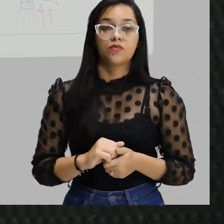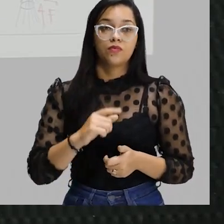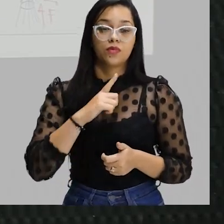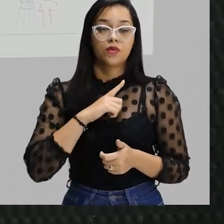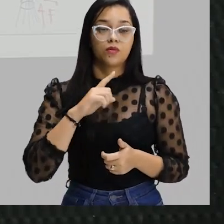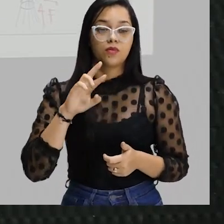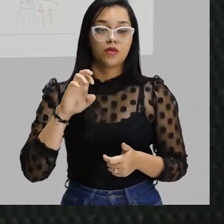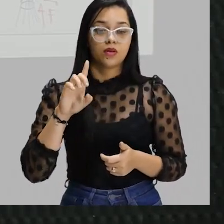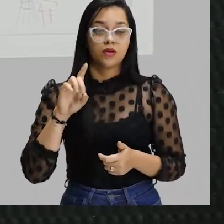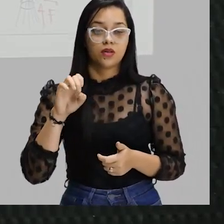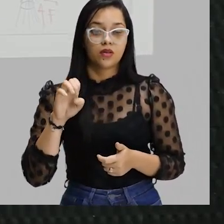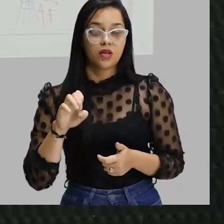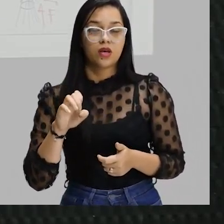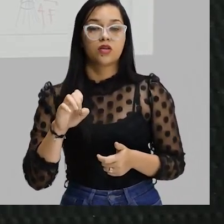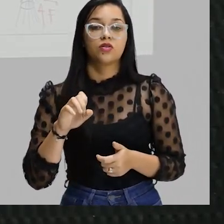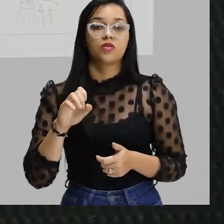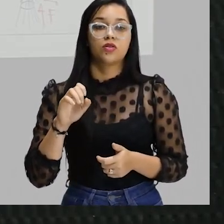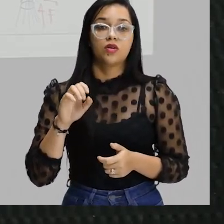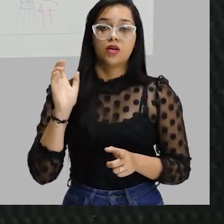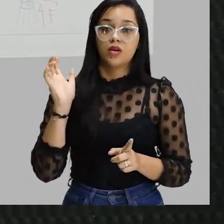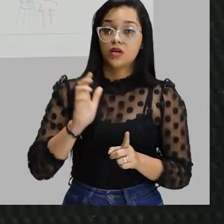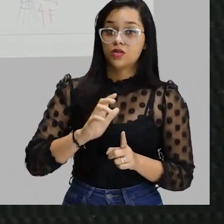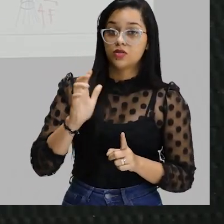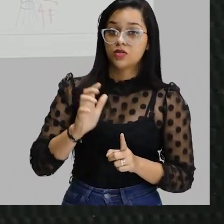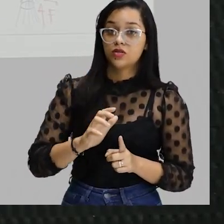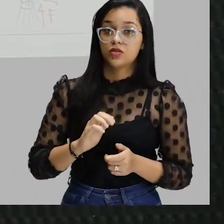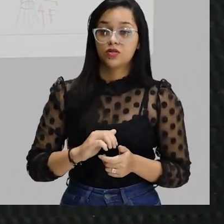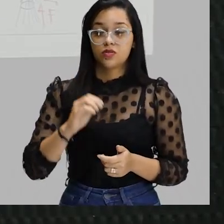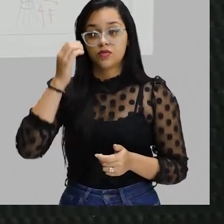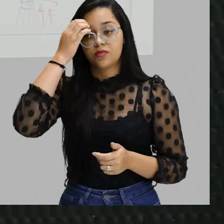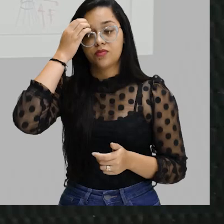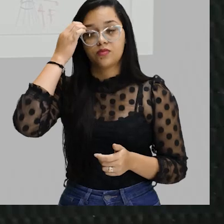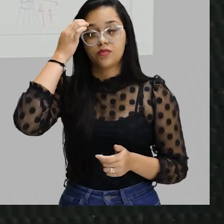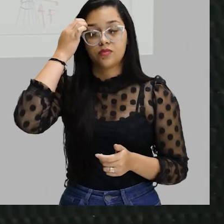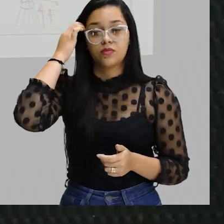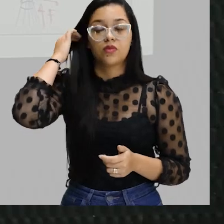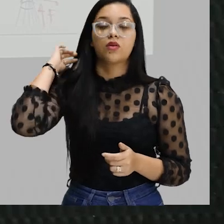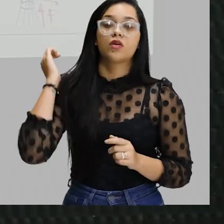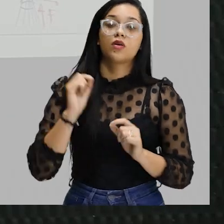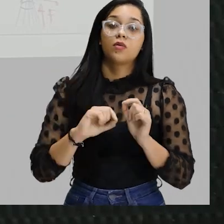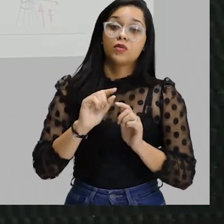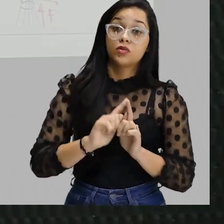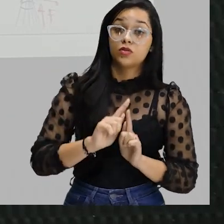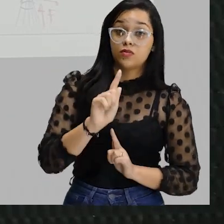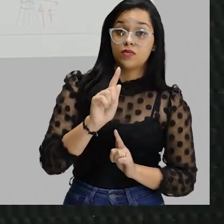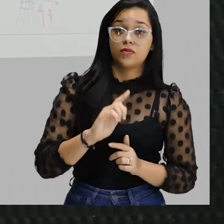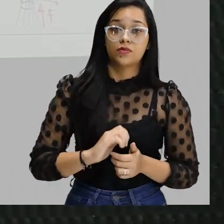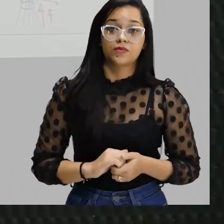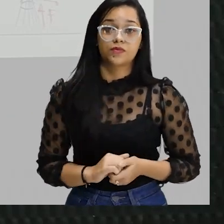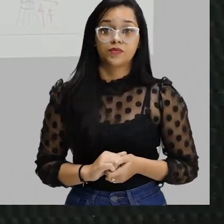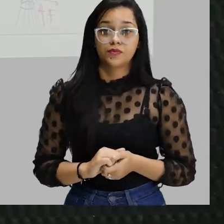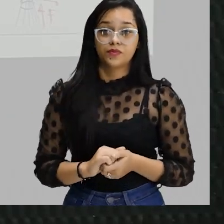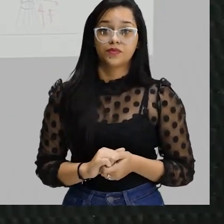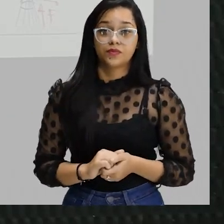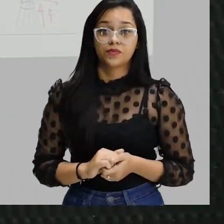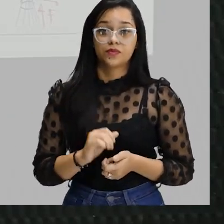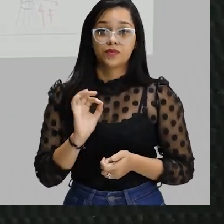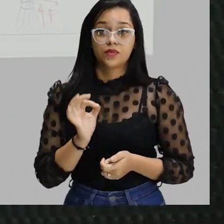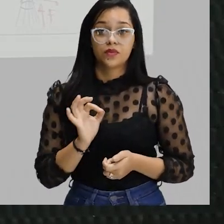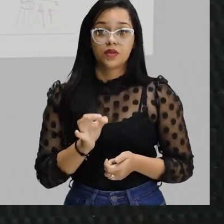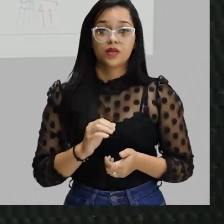uma velocidade variável agindo, né? Velocidade variável que vai fazer com que esse foguete ele suba. Tá